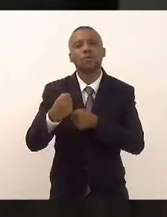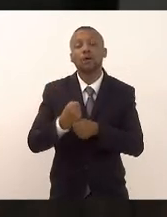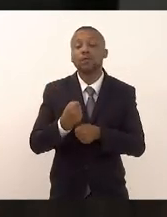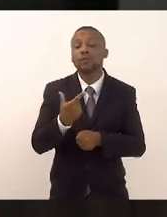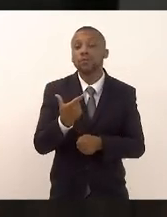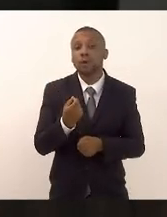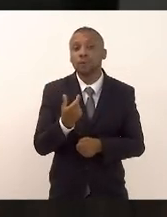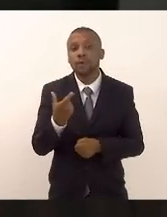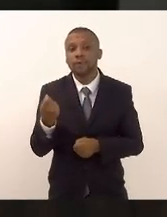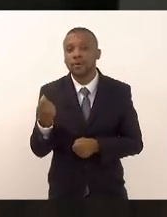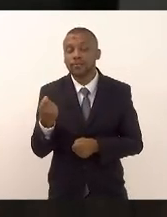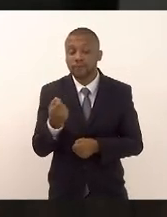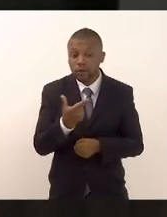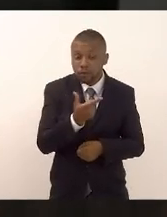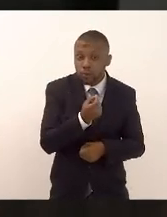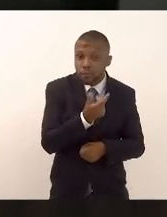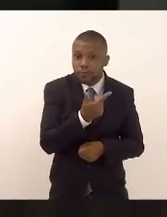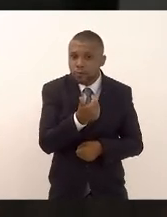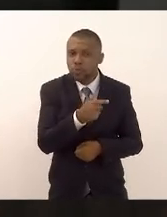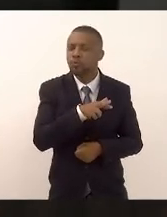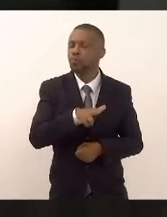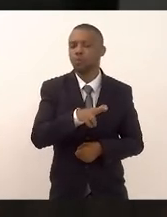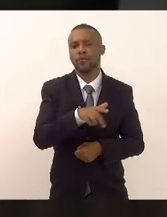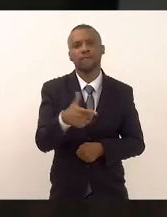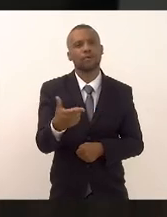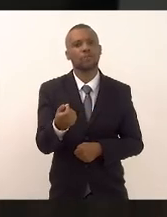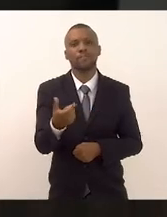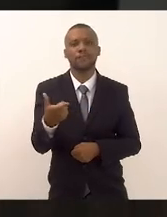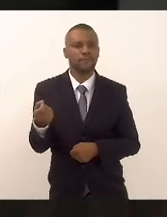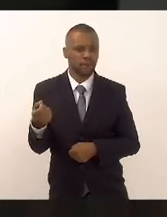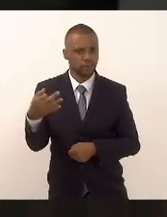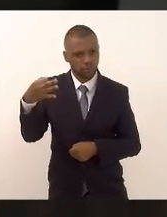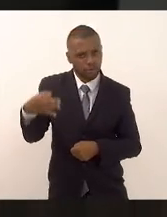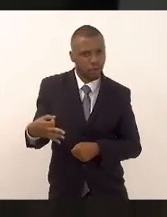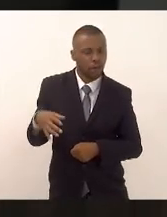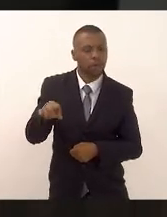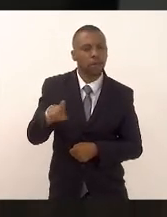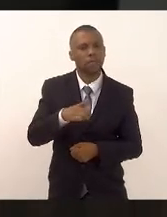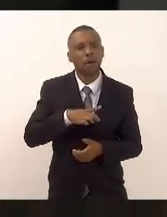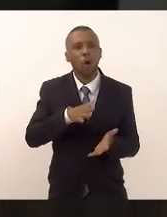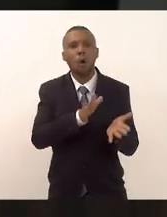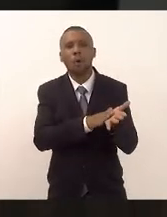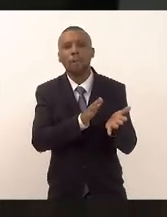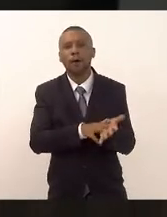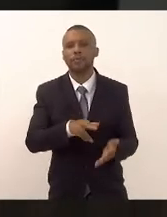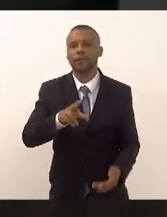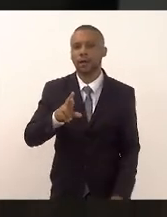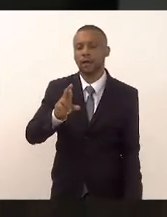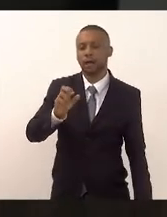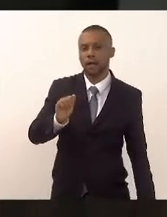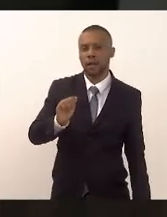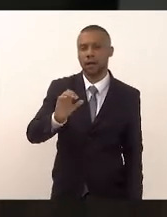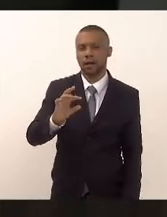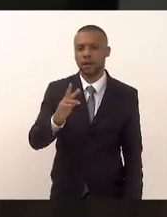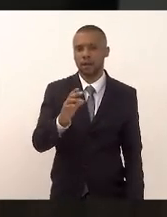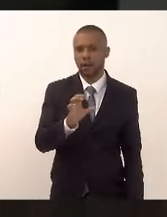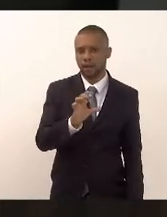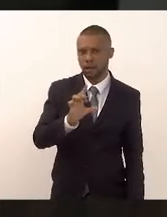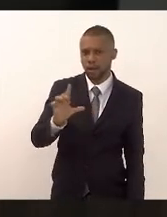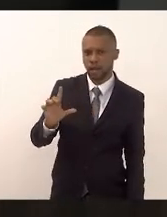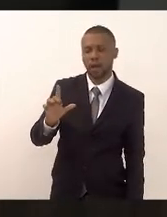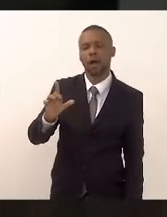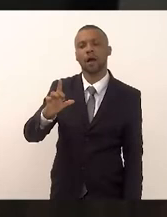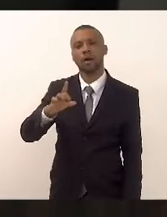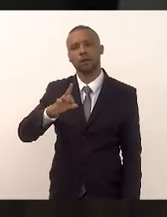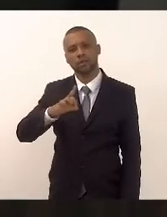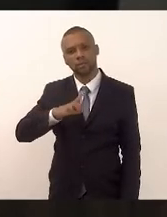21. Não é isso? Então, tenho cobrado da Raquel, os recursos chegaram